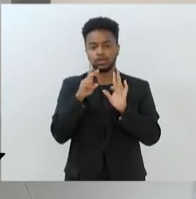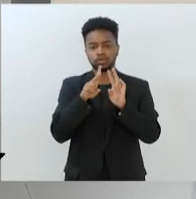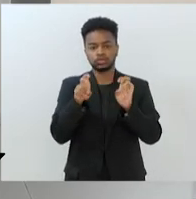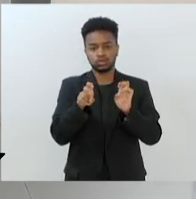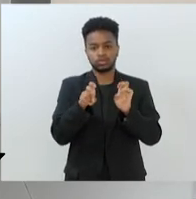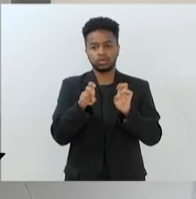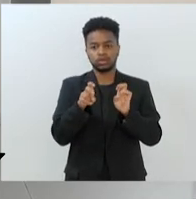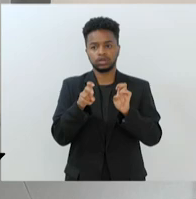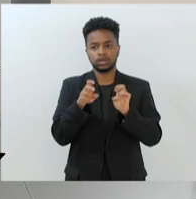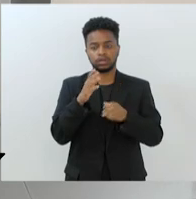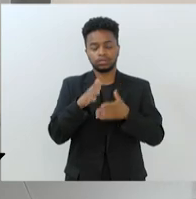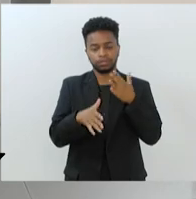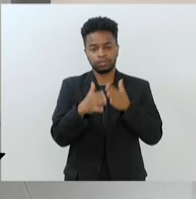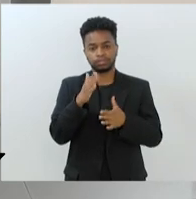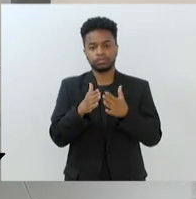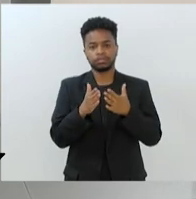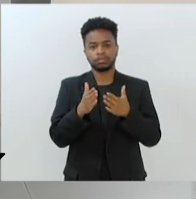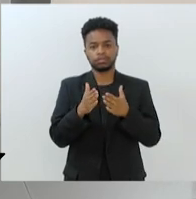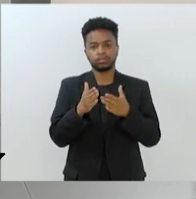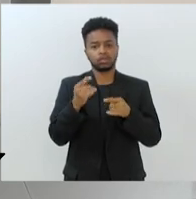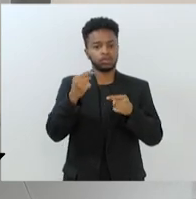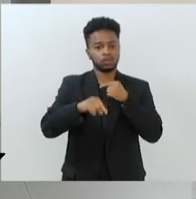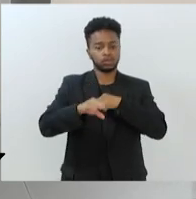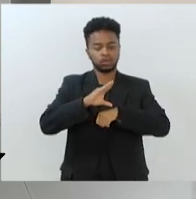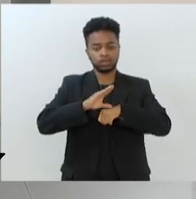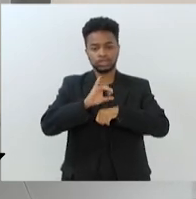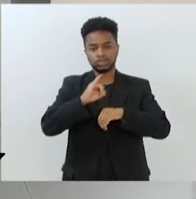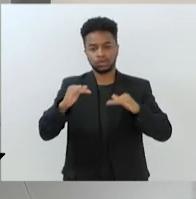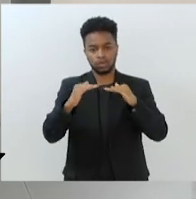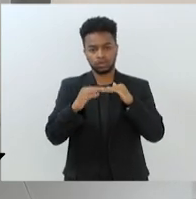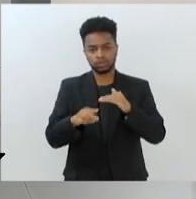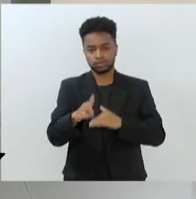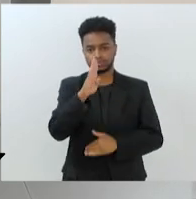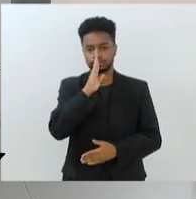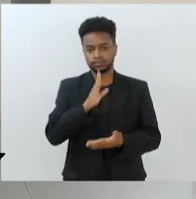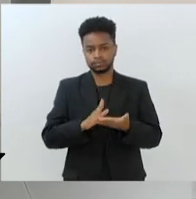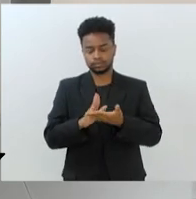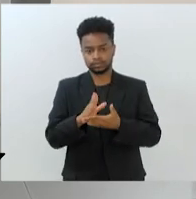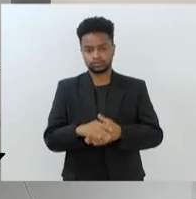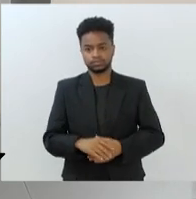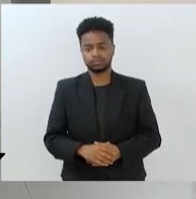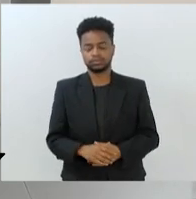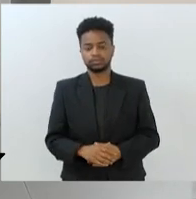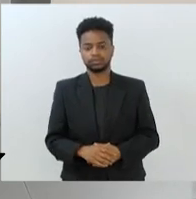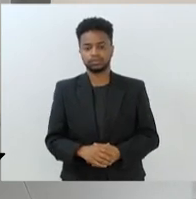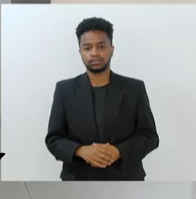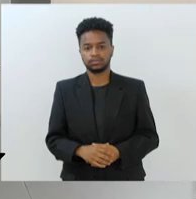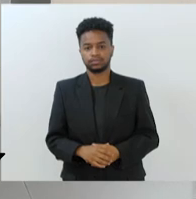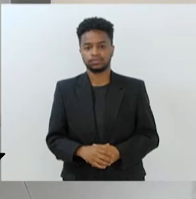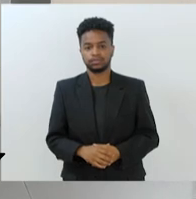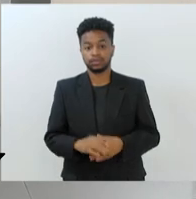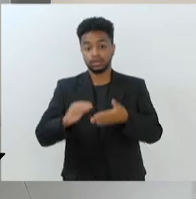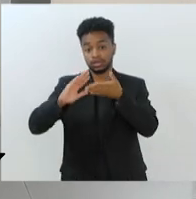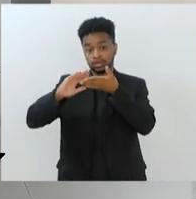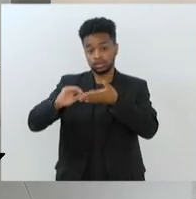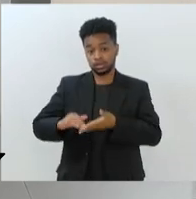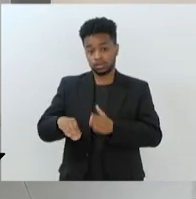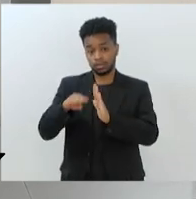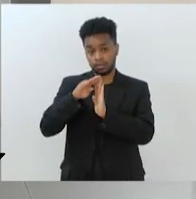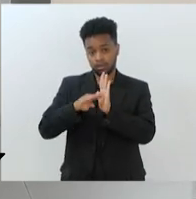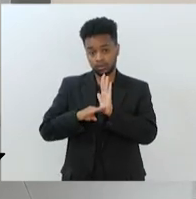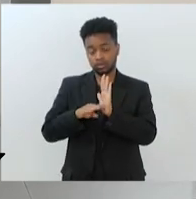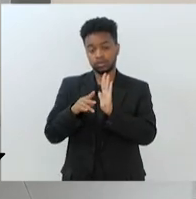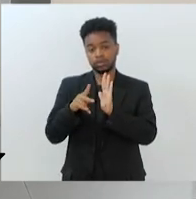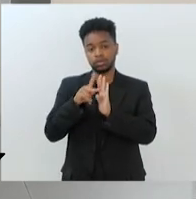anexação, prejudicabilidade. Senhores que aprovam a votação em bloco, permaneçam como estão, aprovada a votação em bloco. Estão retirados de pauta o